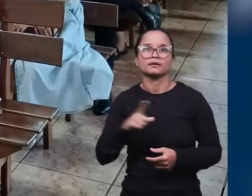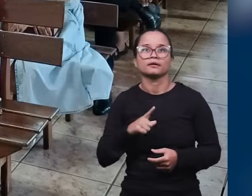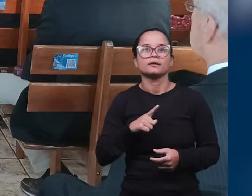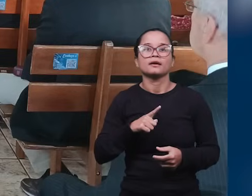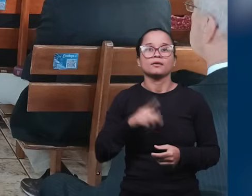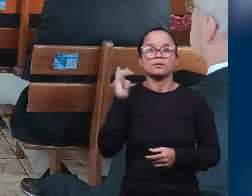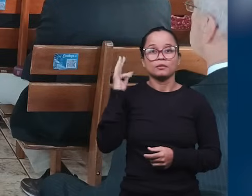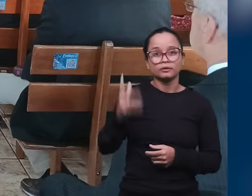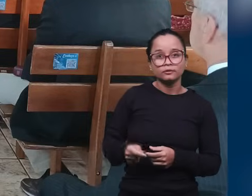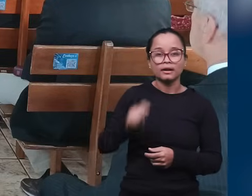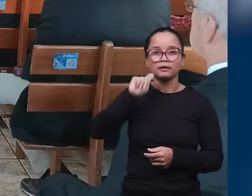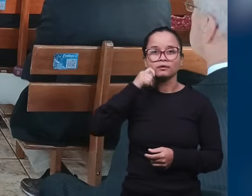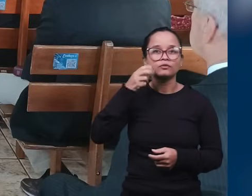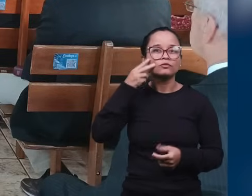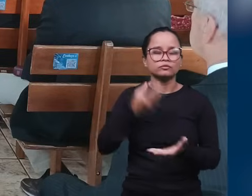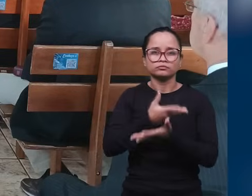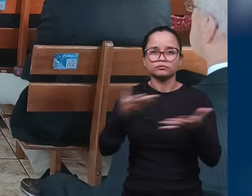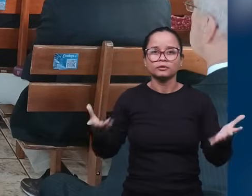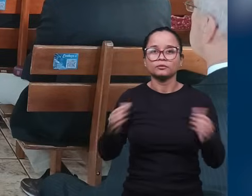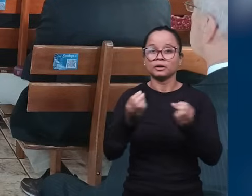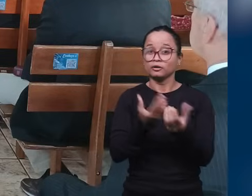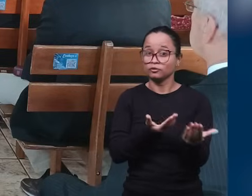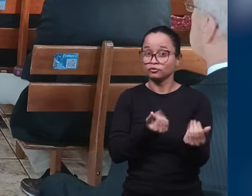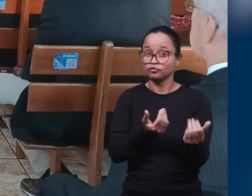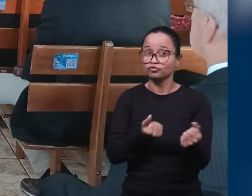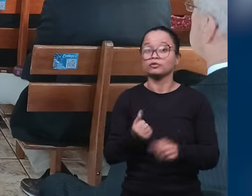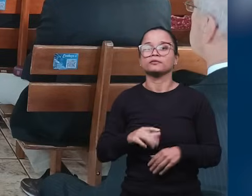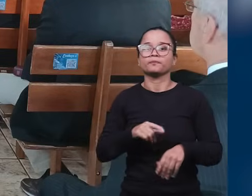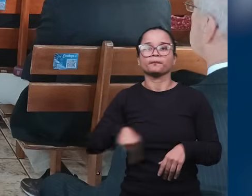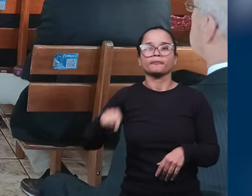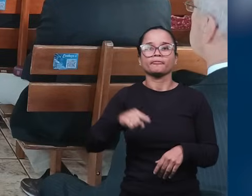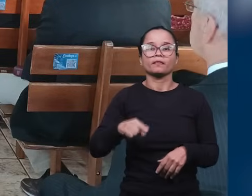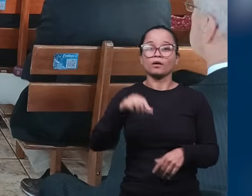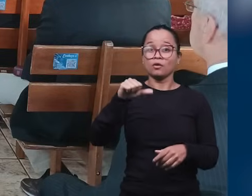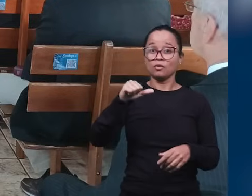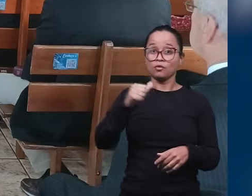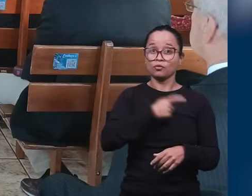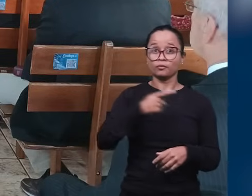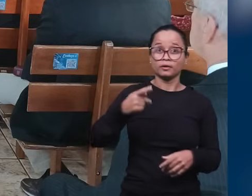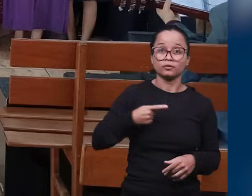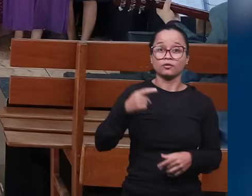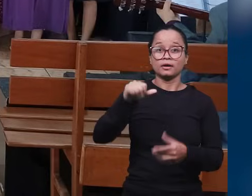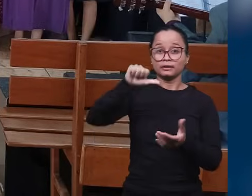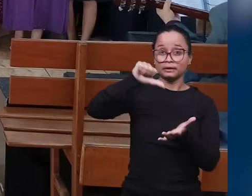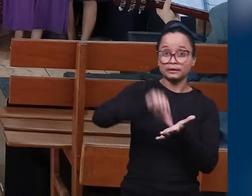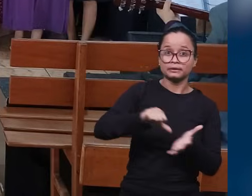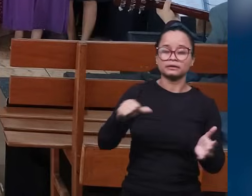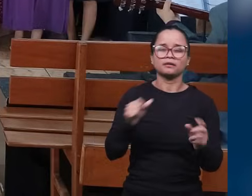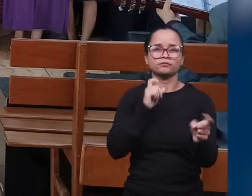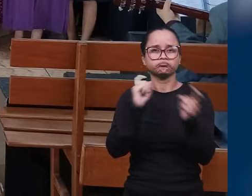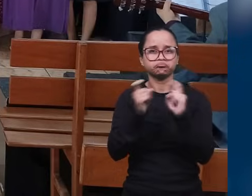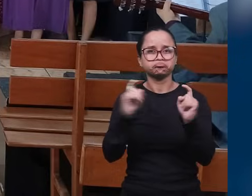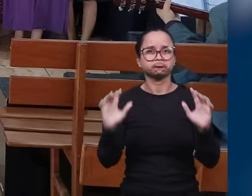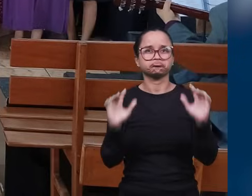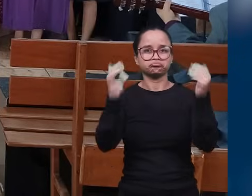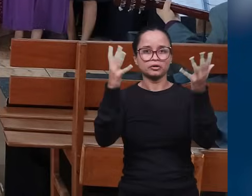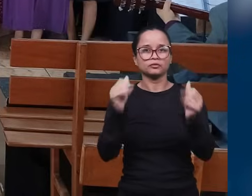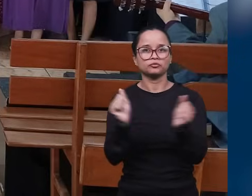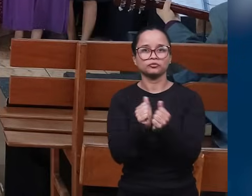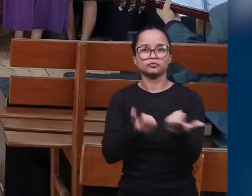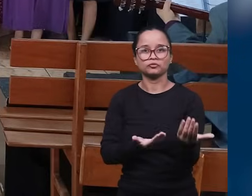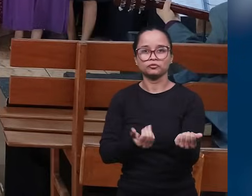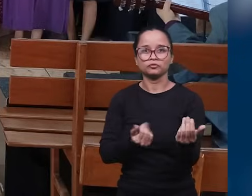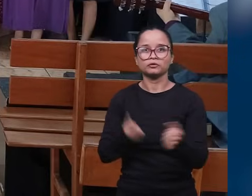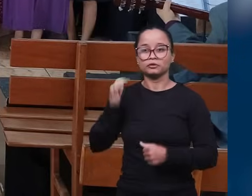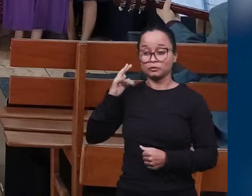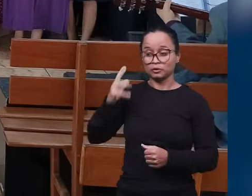especial com ceia para os jovens das igrejas de Campo Grande. Os pastores das igrejas da capital estavam todas reunidas nessa grande festa com os